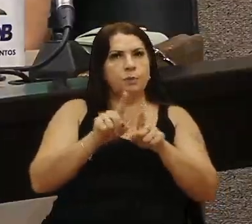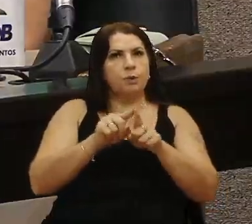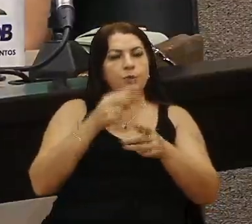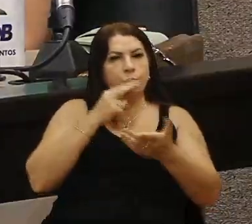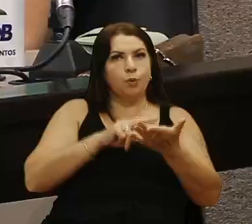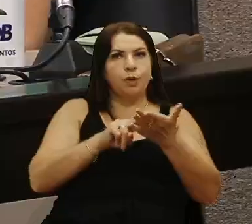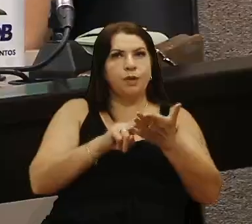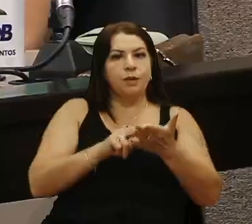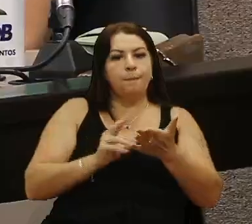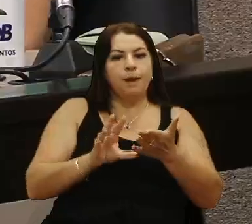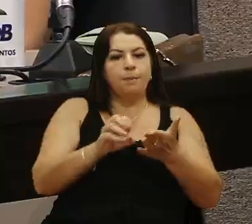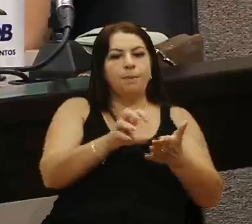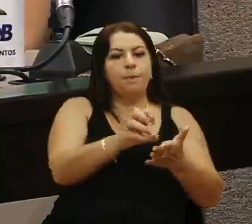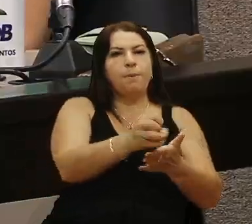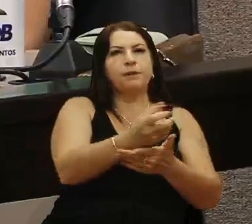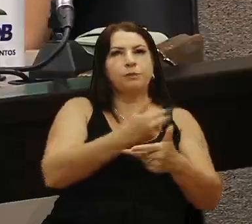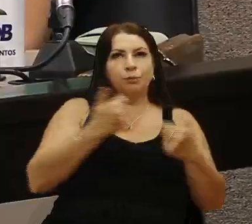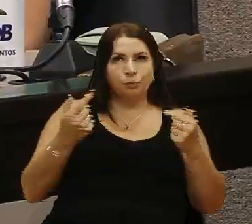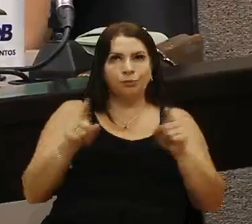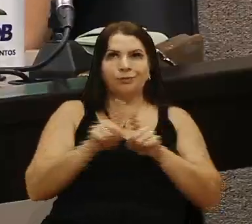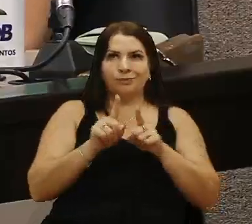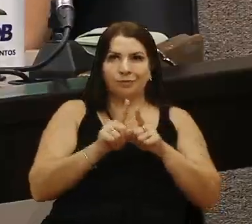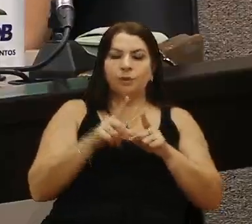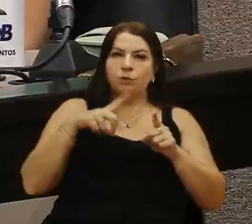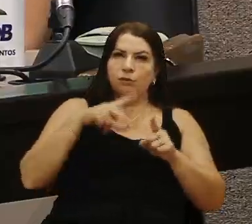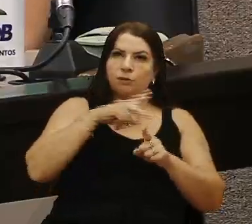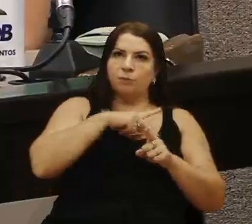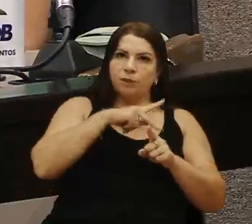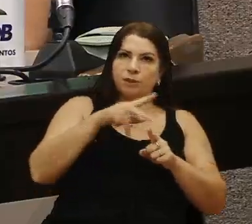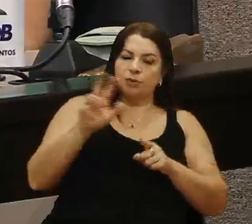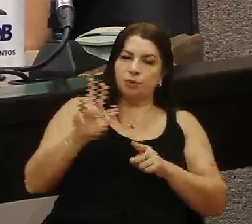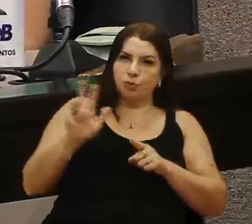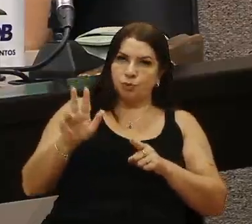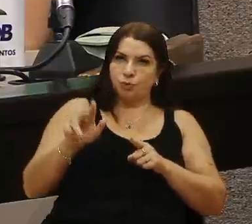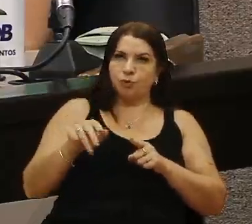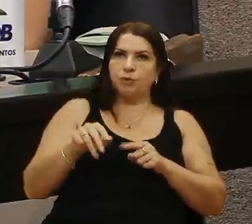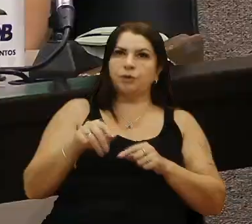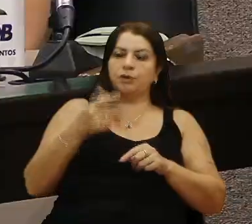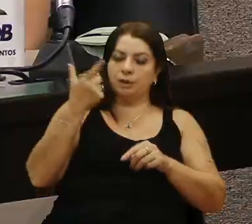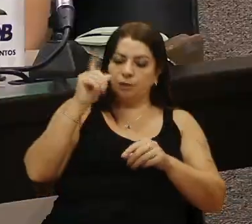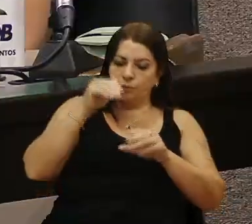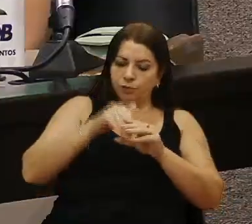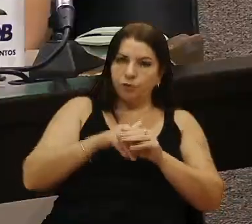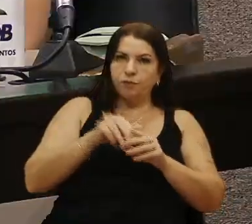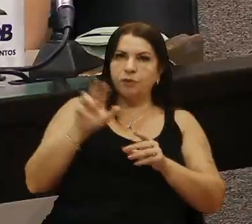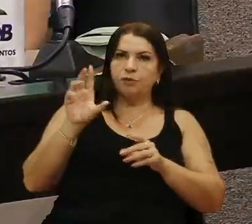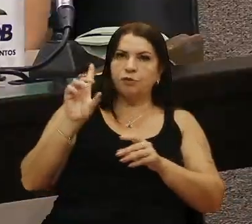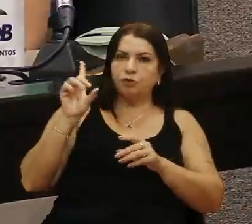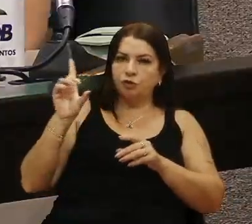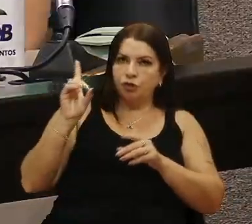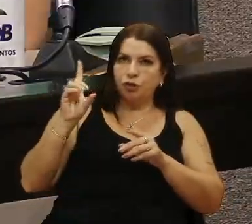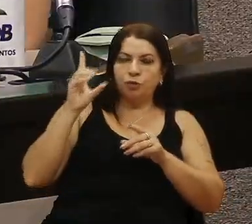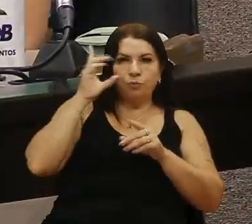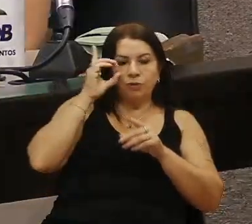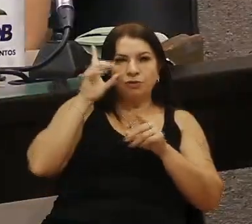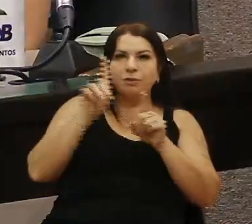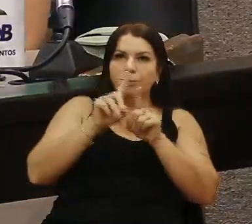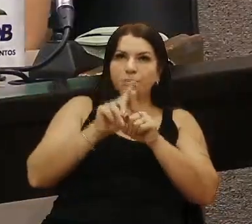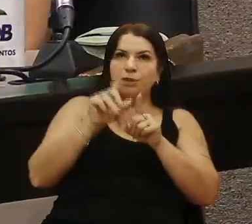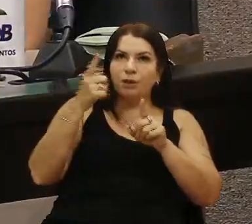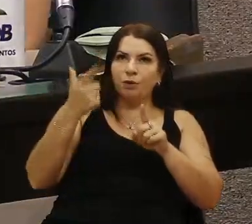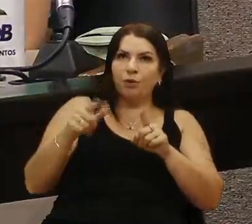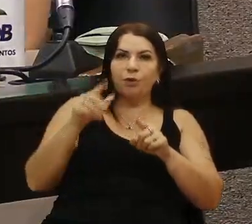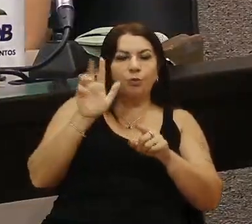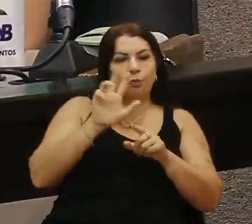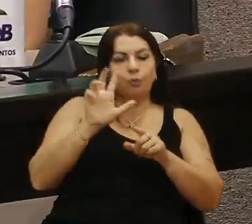Correios, corroendo por dentro. Porque teve presidente Lula, presidente, reeleito, Dilma, reeleita, e agora ele está de